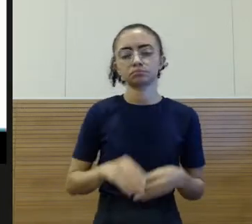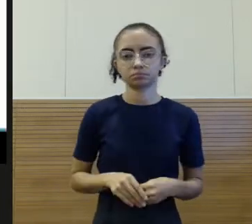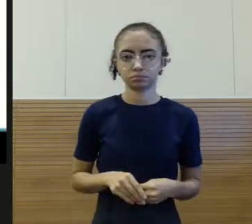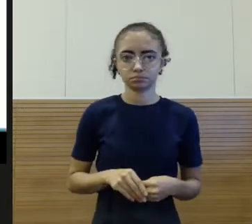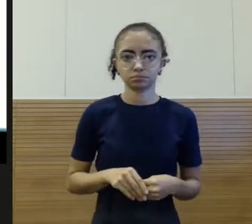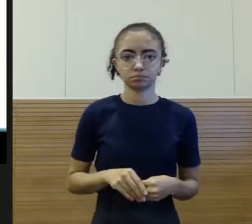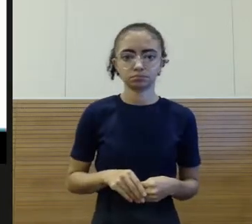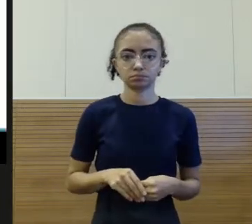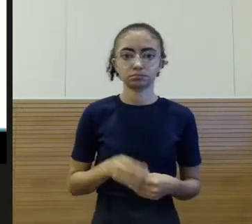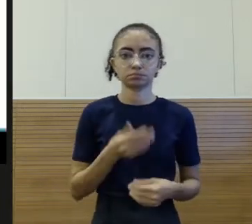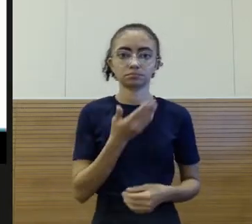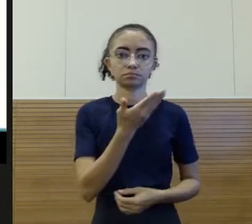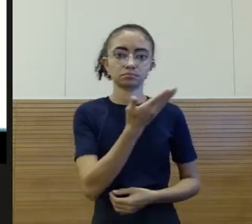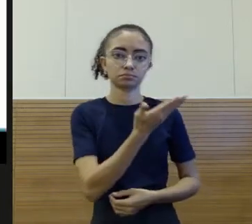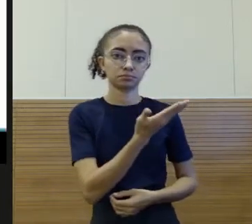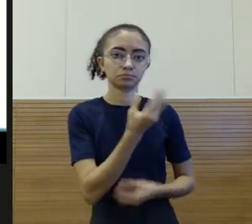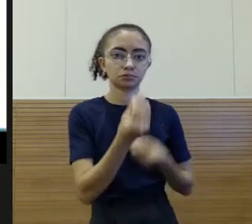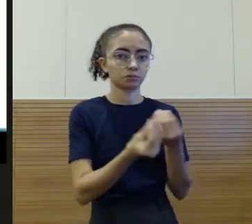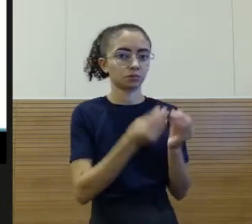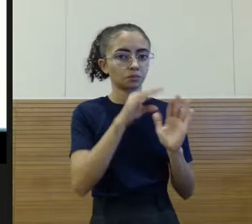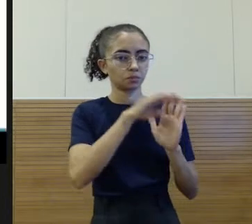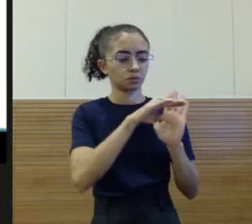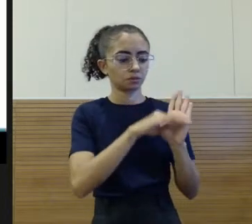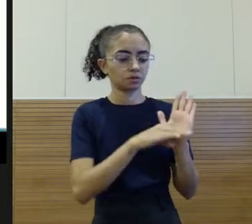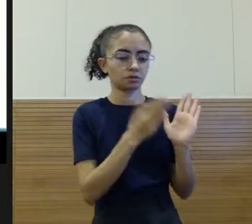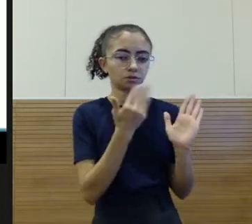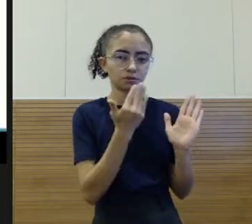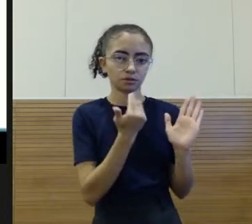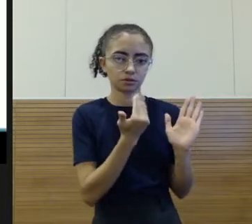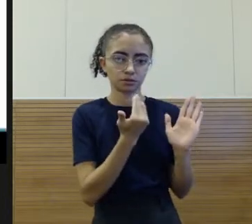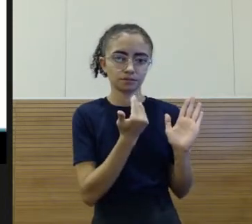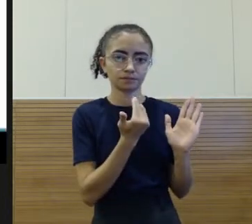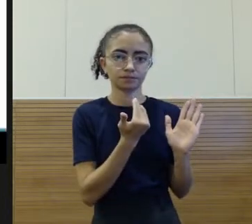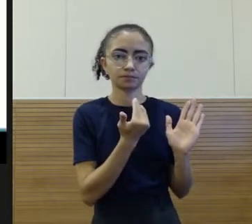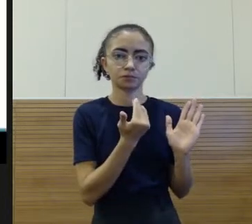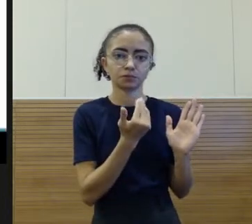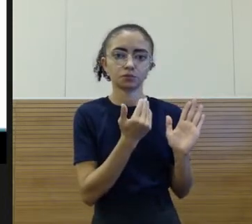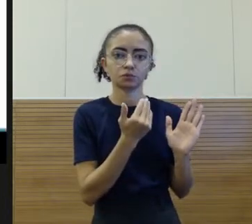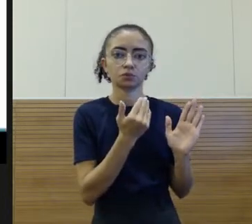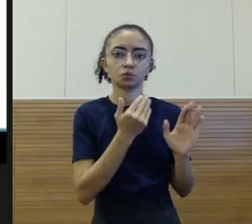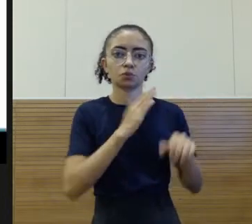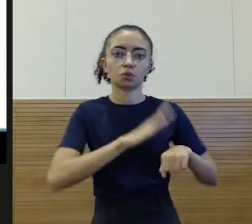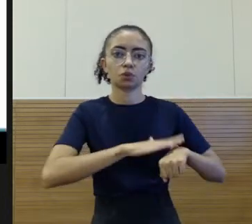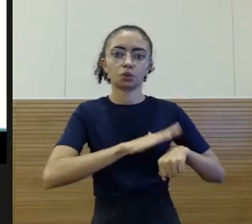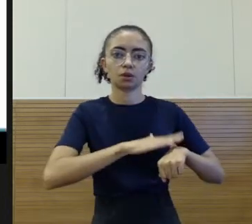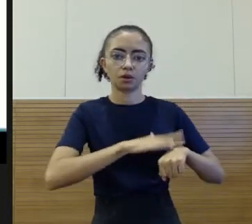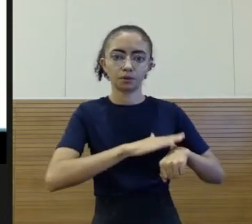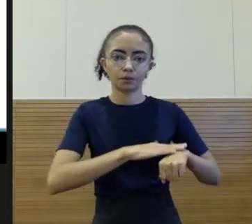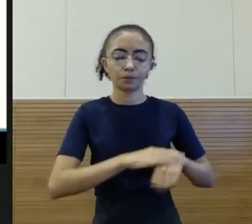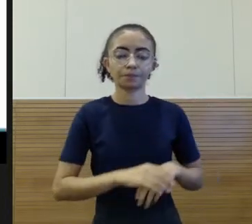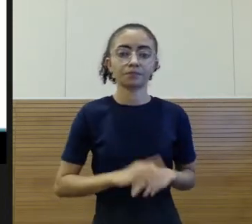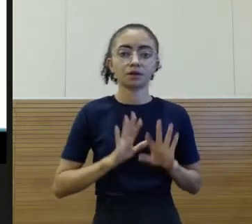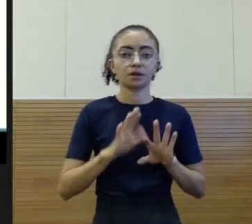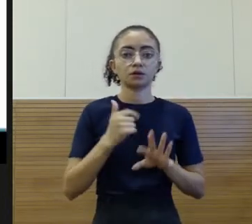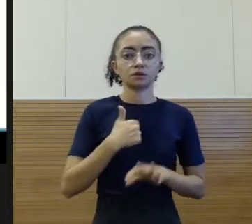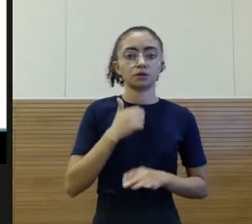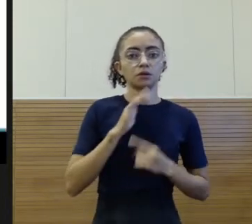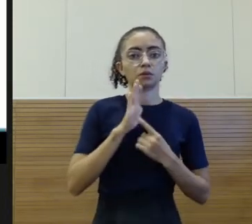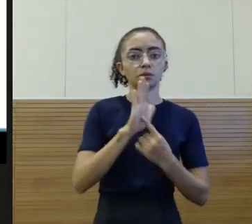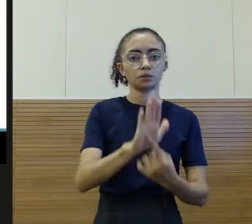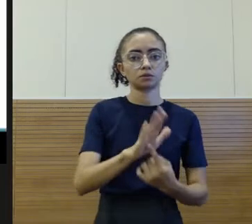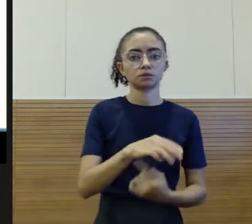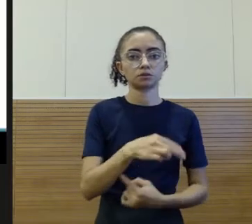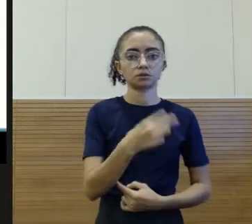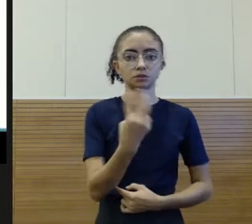Esse é um timeline dos guias alimentares, mas eu quero destacar 3 coisas para poder ver a